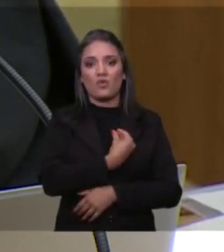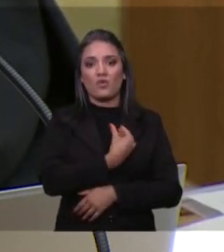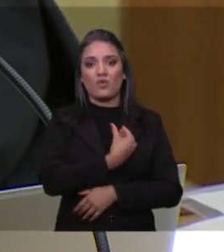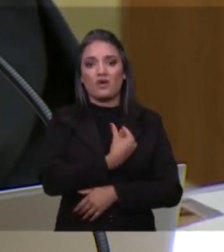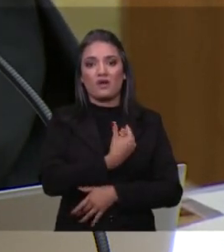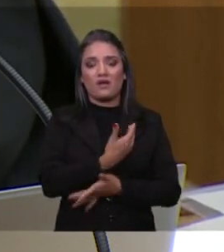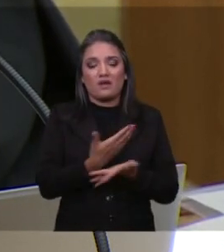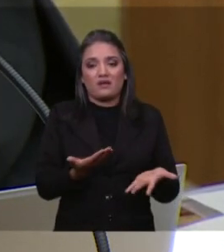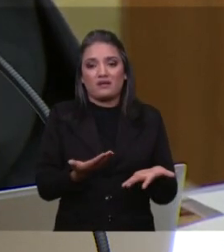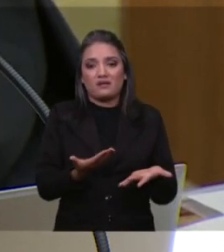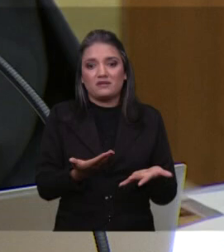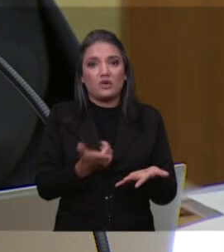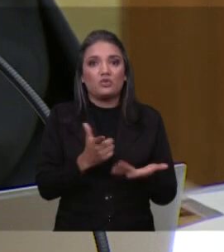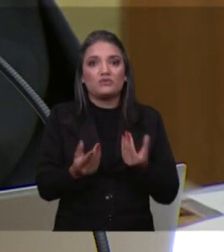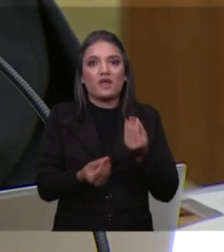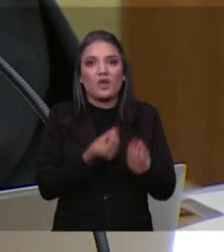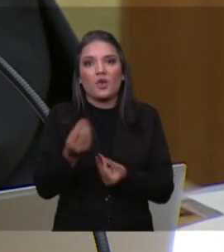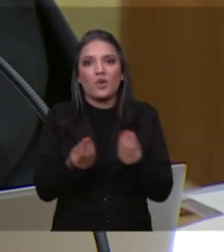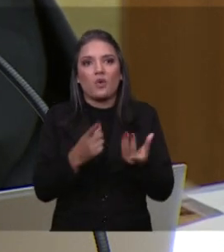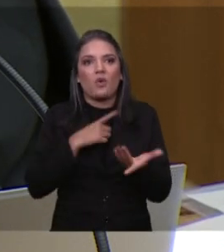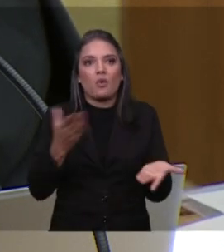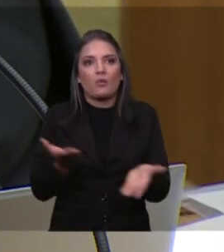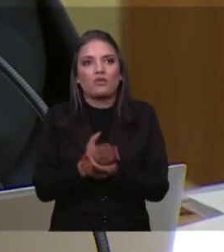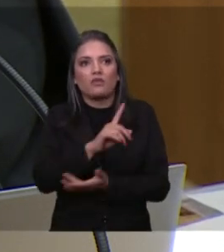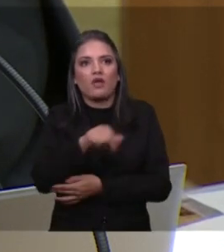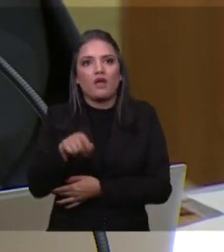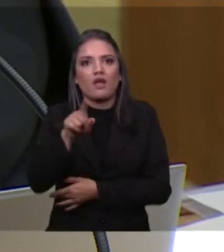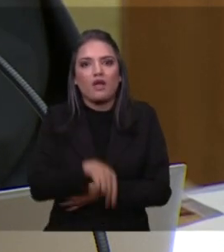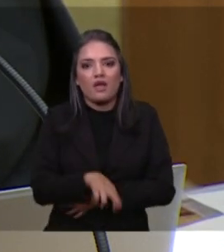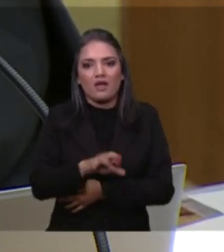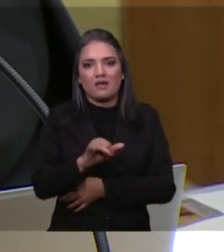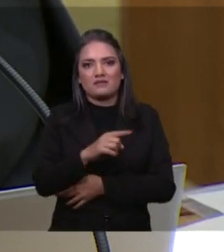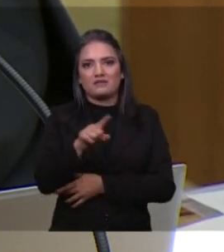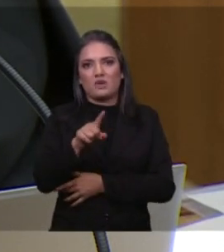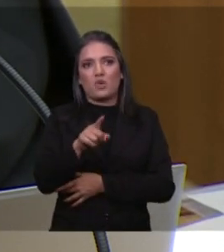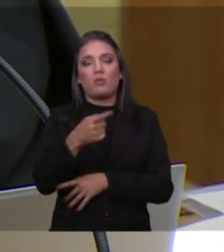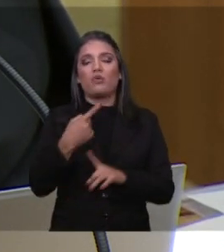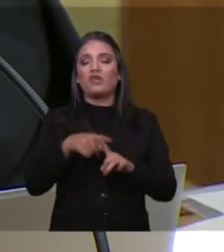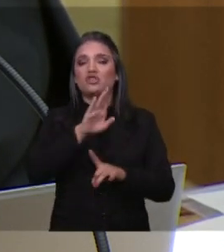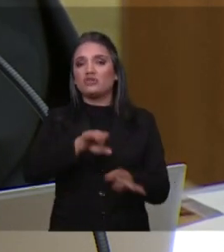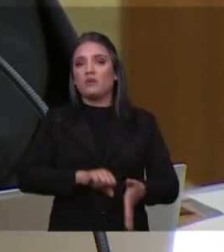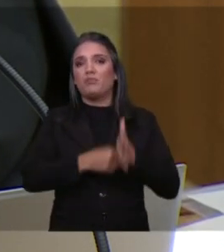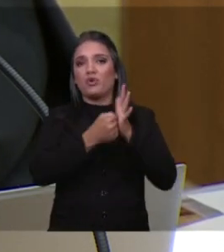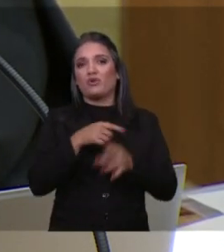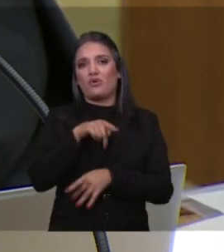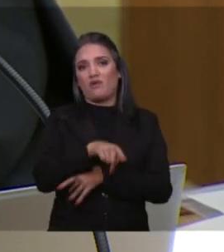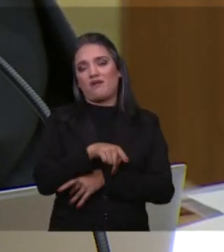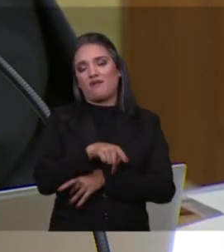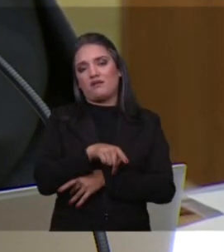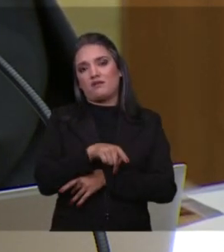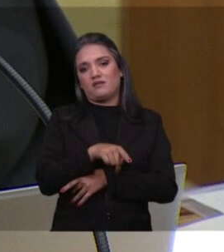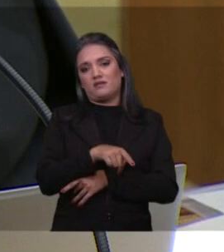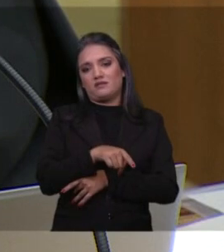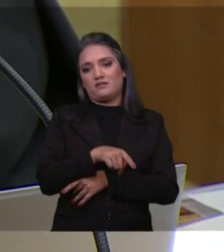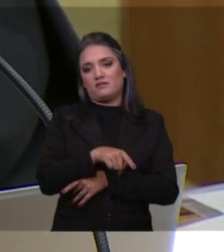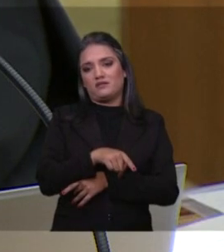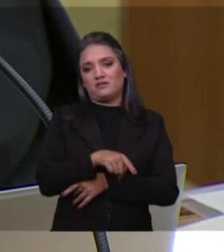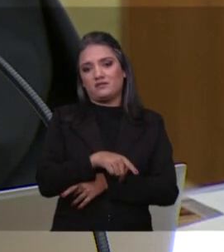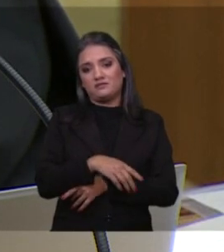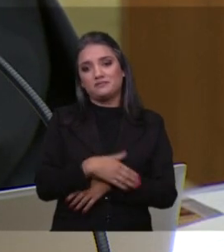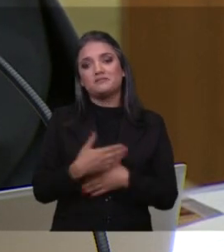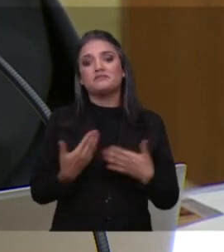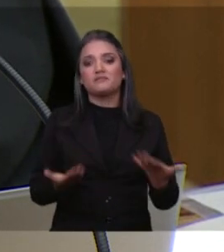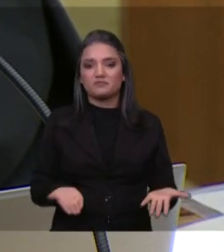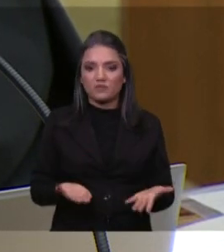discussão sobre possível rescisória. Nós já vetamos ali a possibilidade de rescisória,